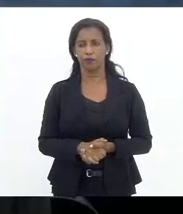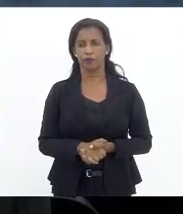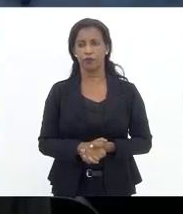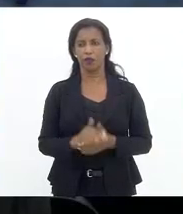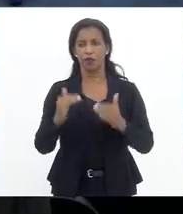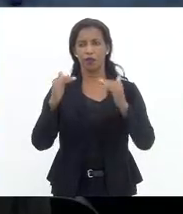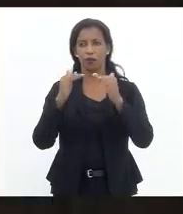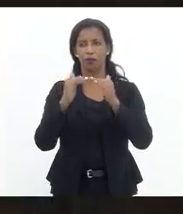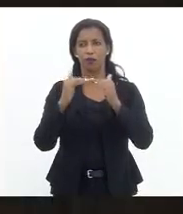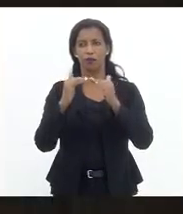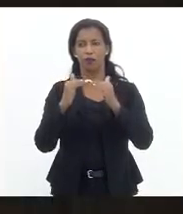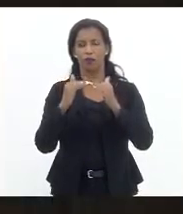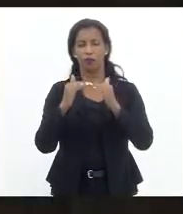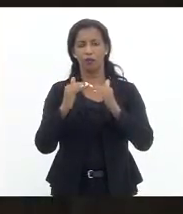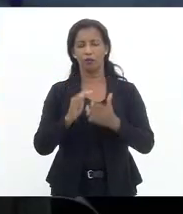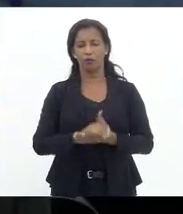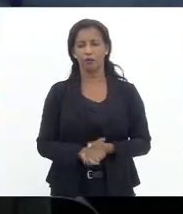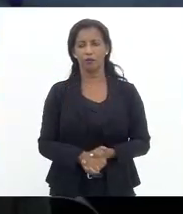Favorável, senhor presidente.